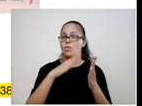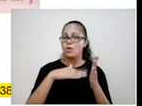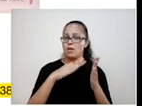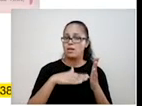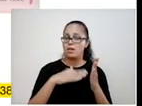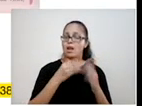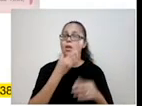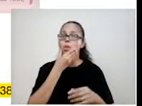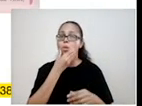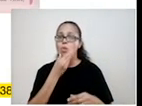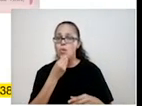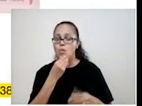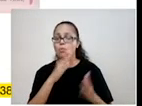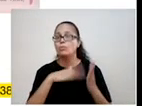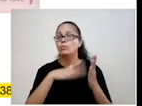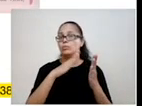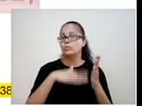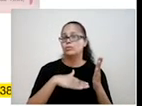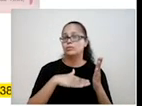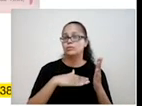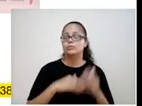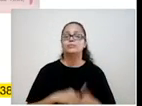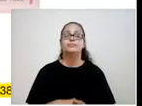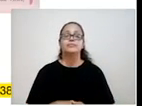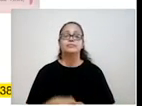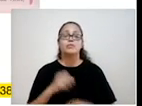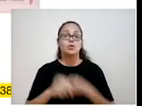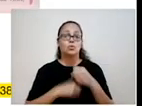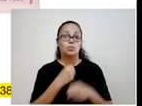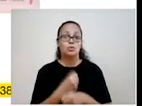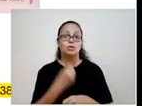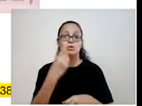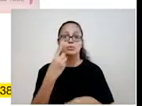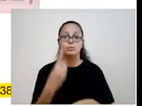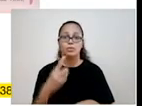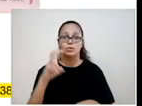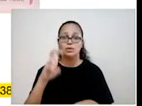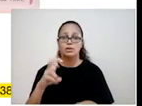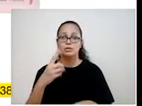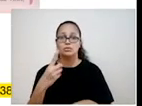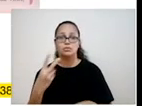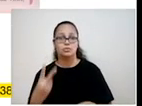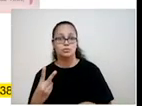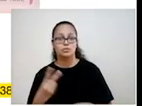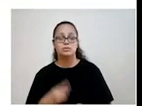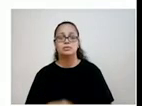da Vinci, cerca de 1512.